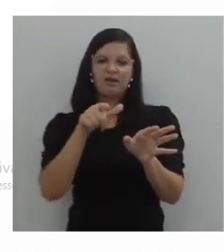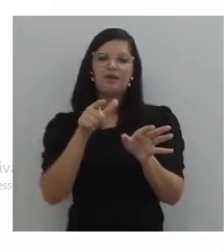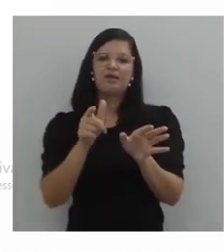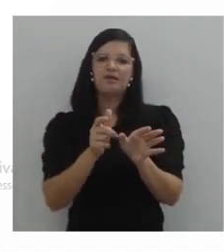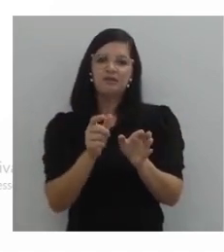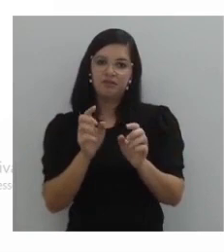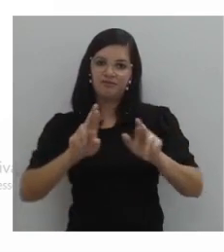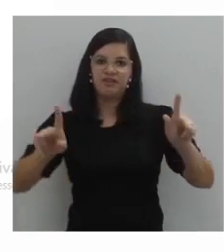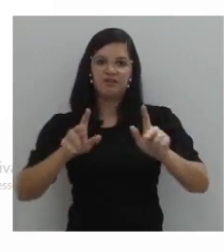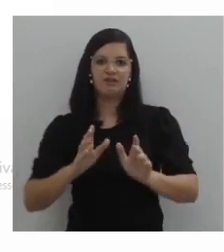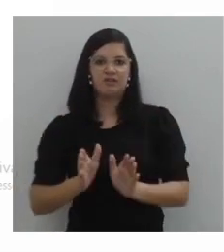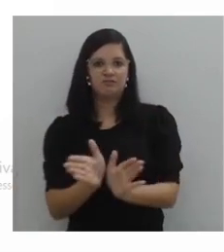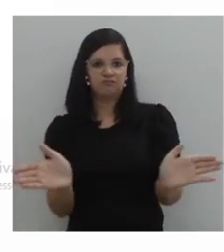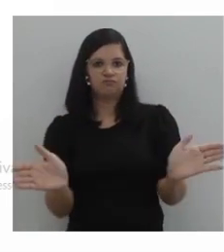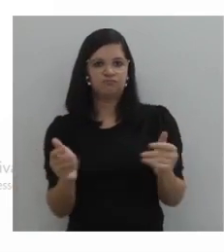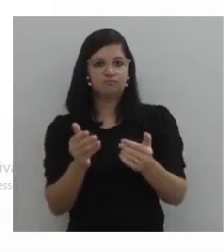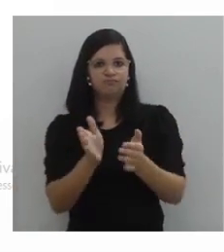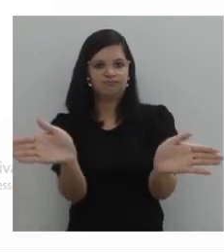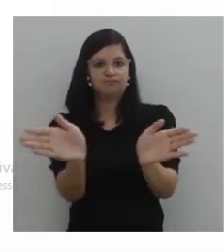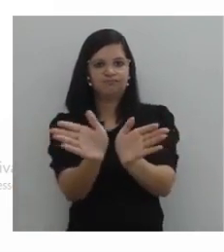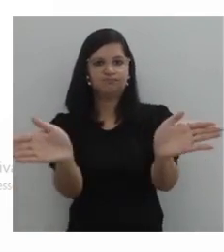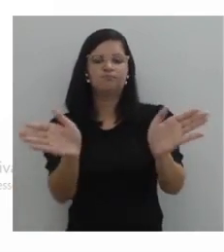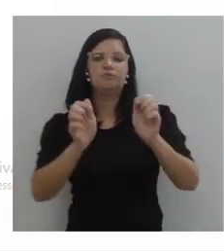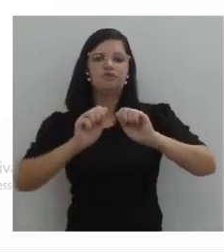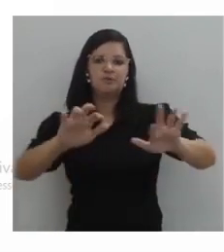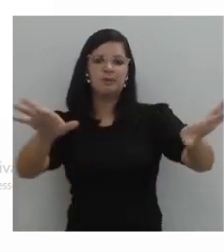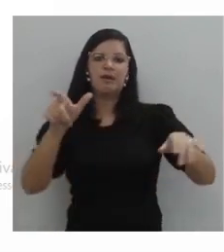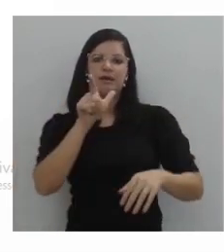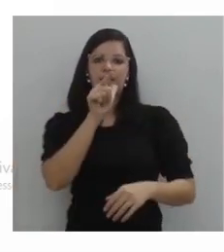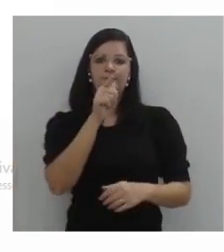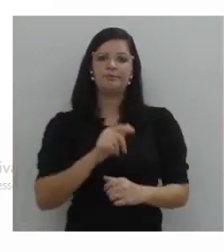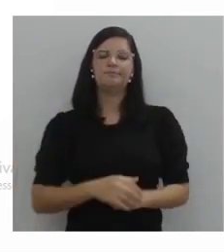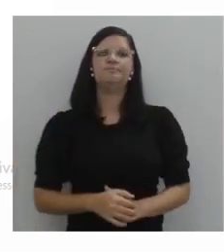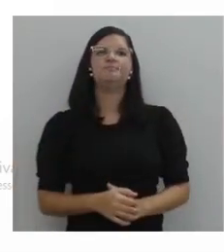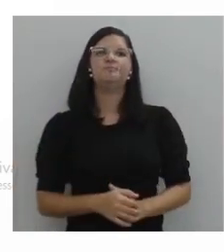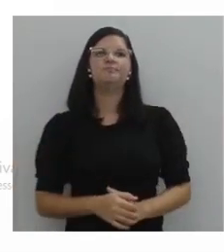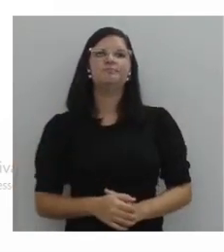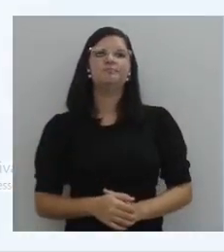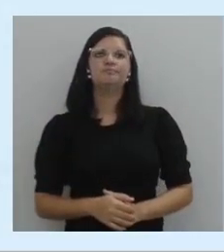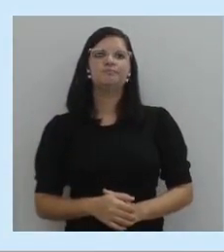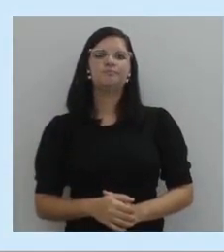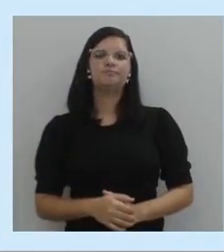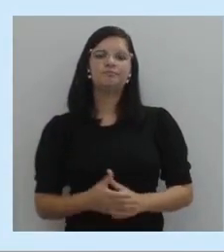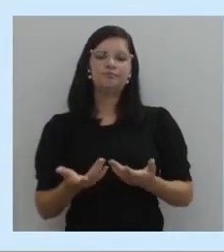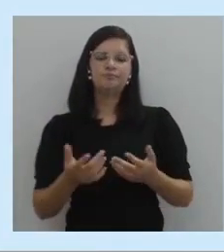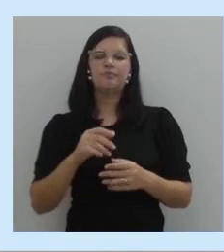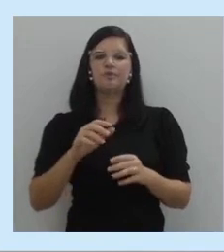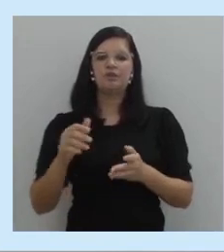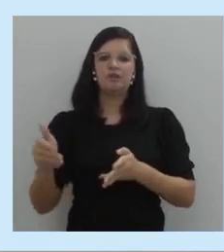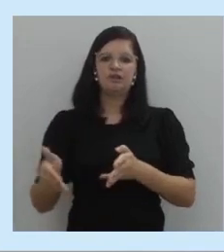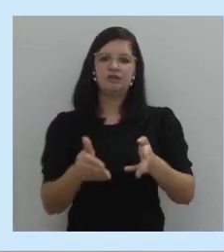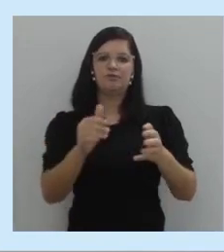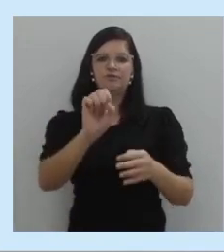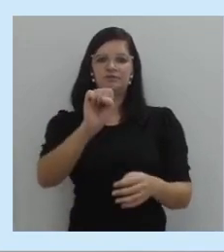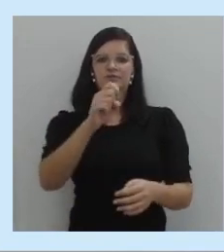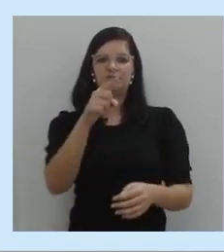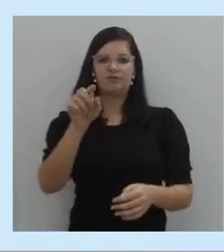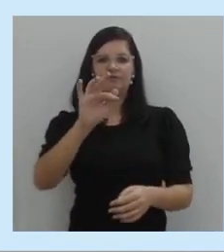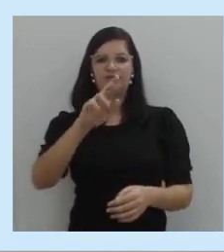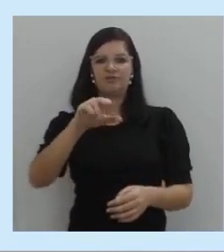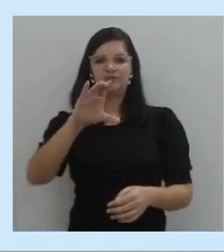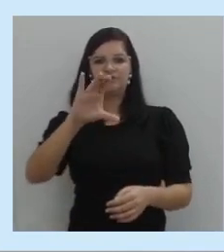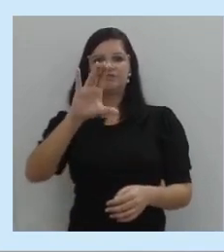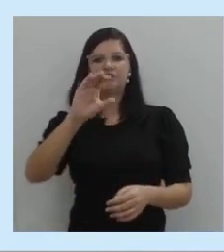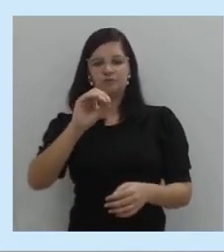representa um tipo de rio diferente e um escoamento dessa bacia. Olha para mim, oitavo ano. O Rio São Francisco é o rio